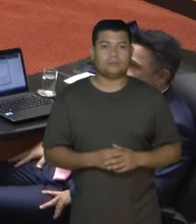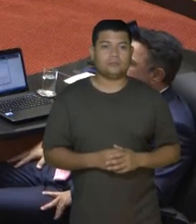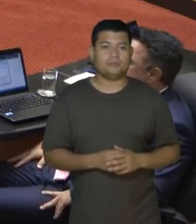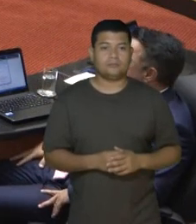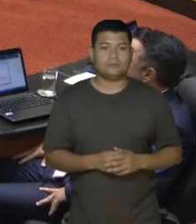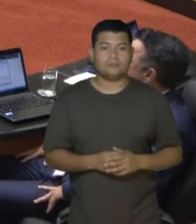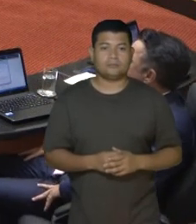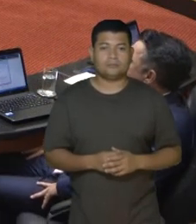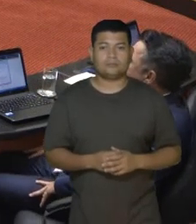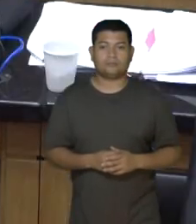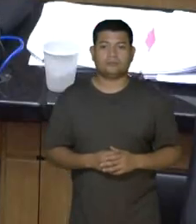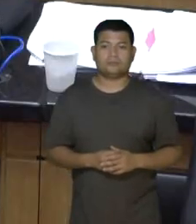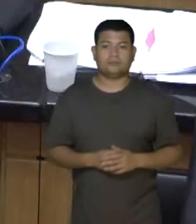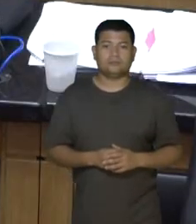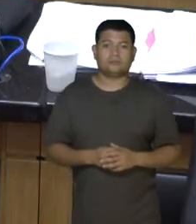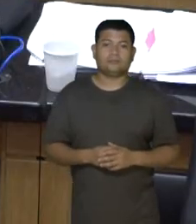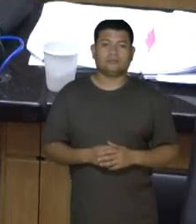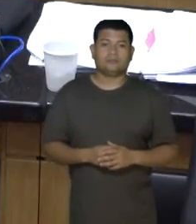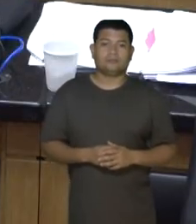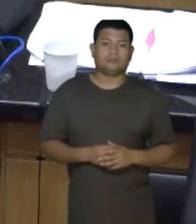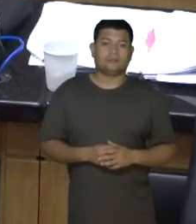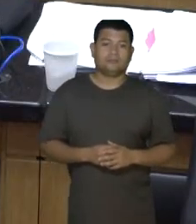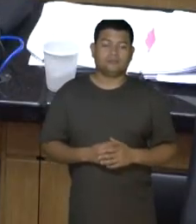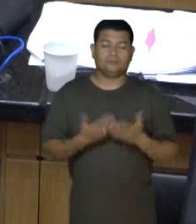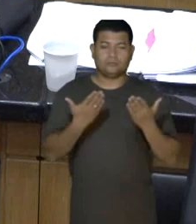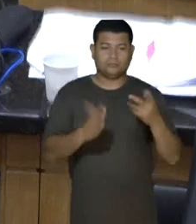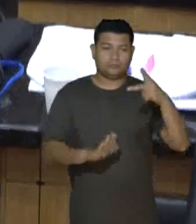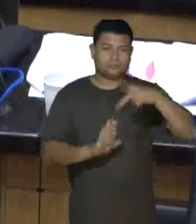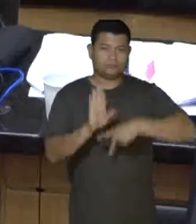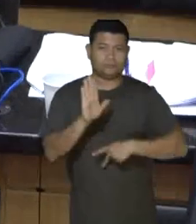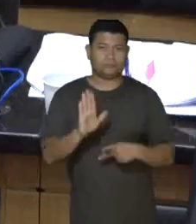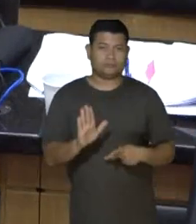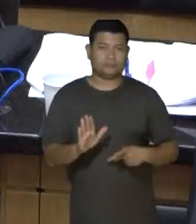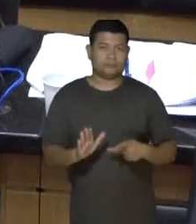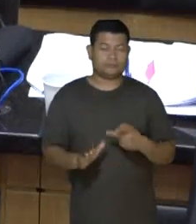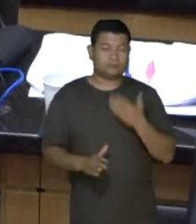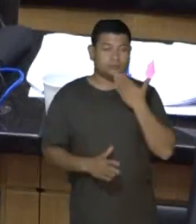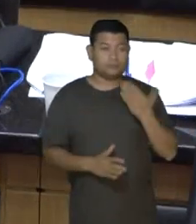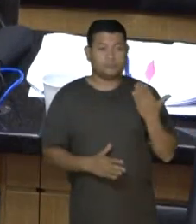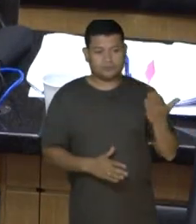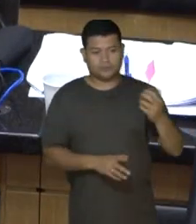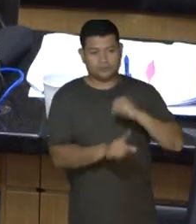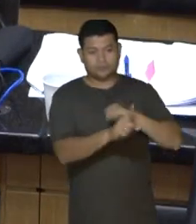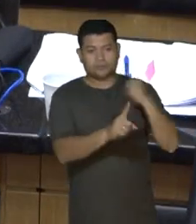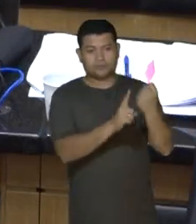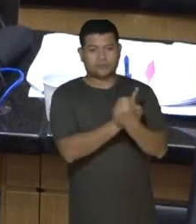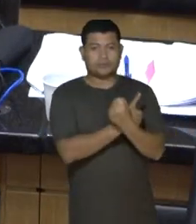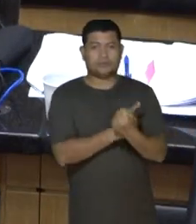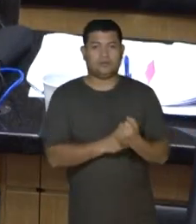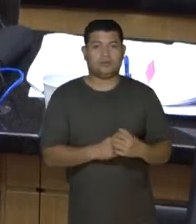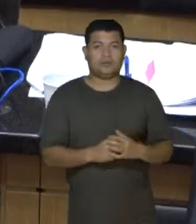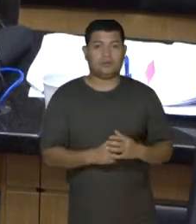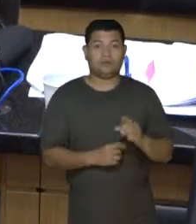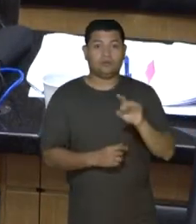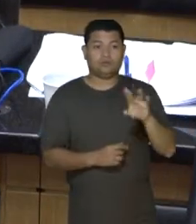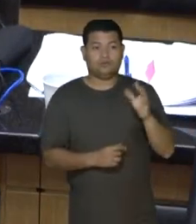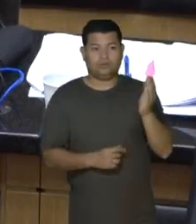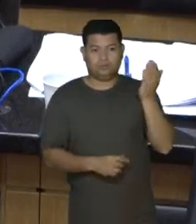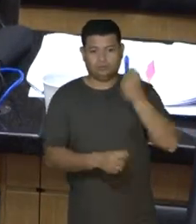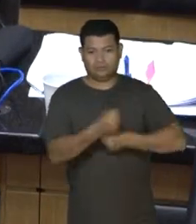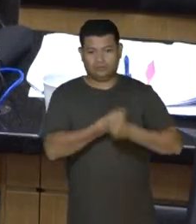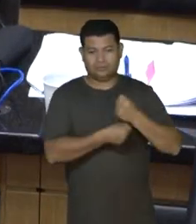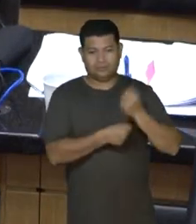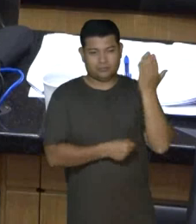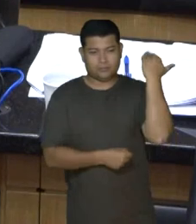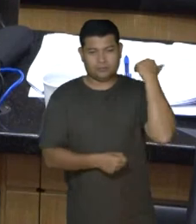José Milton. Exatamente. Esse é um projeto que vem um apelo da sociedade. Somente no ano passado, mais